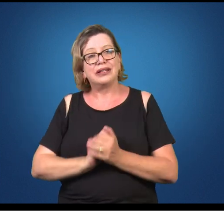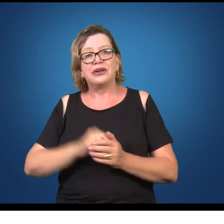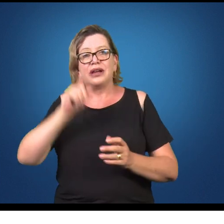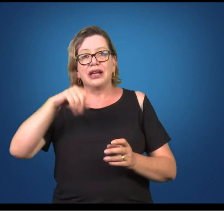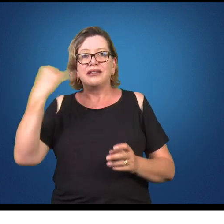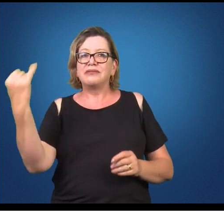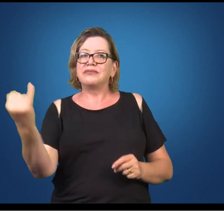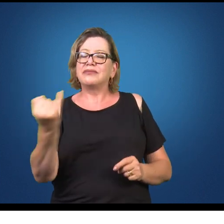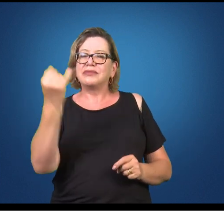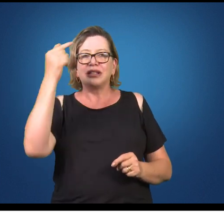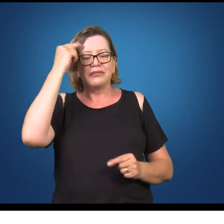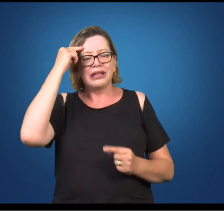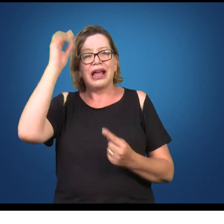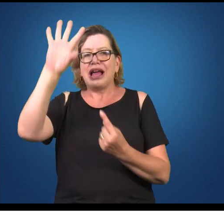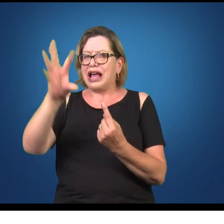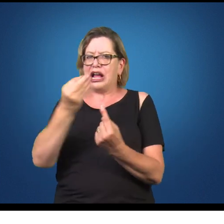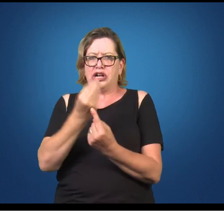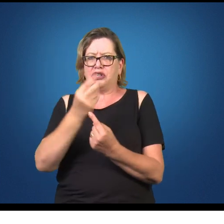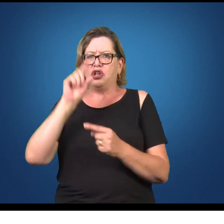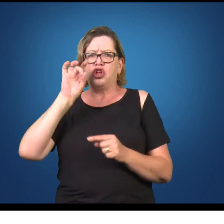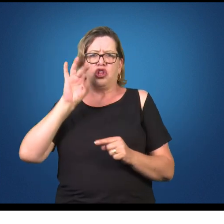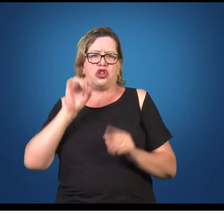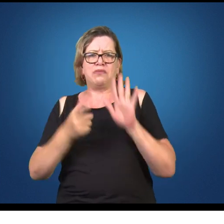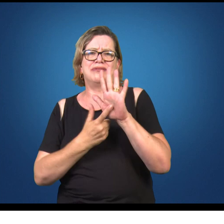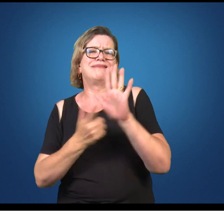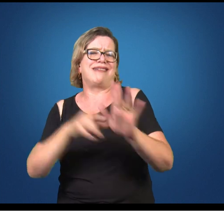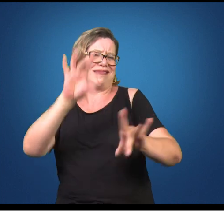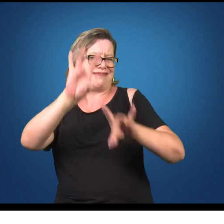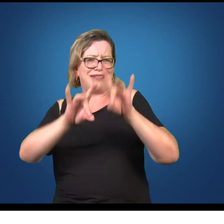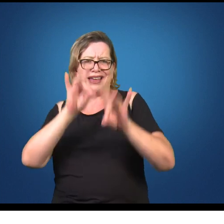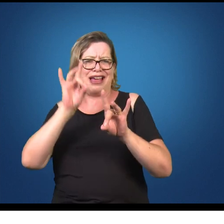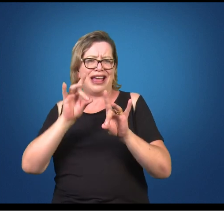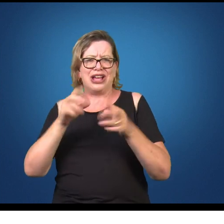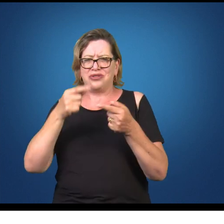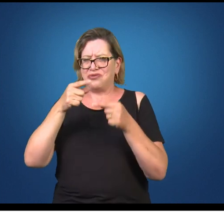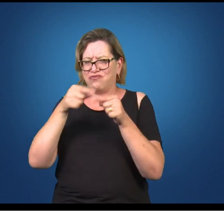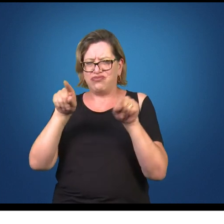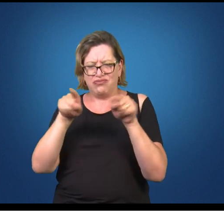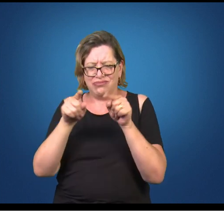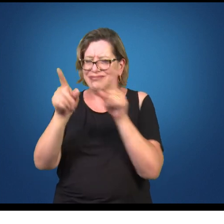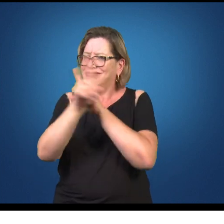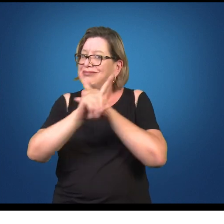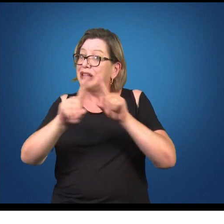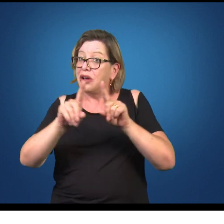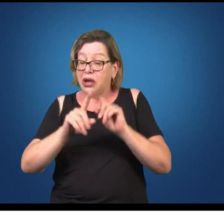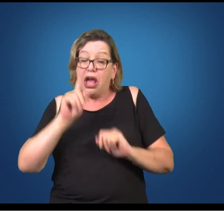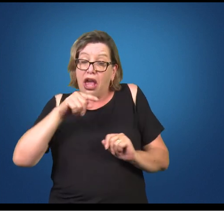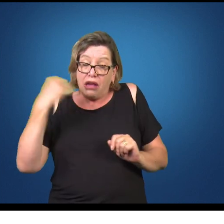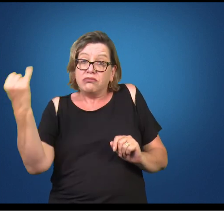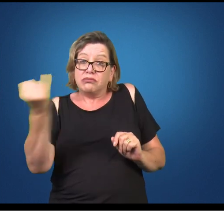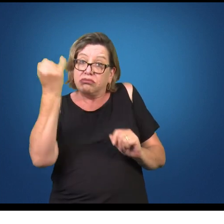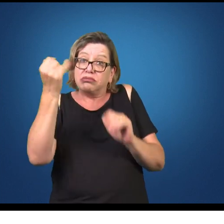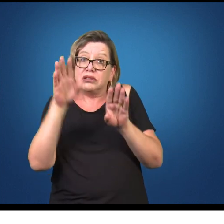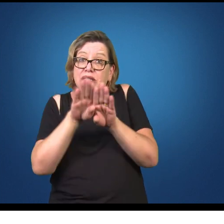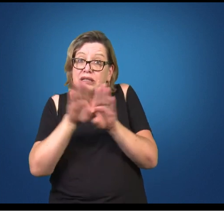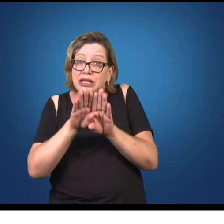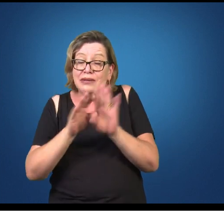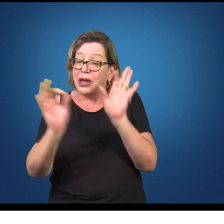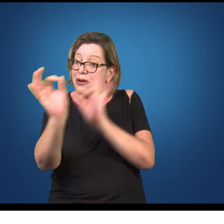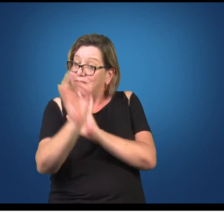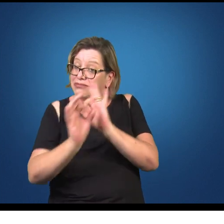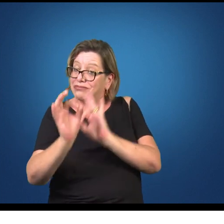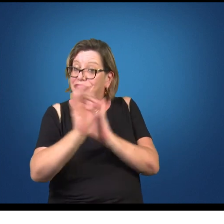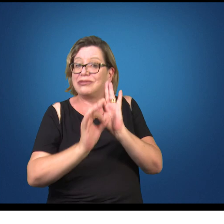como apresentação ou enfeite, ou não que isso não seja interessante, entendi, né? Da organização da rotina, né?